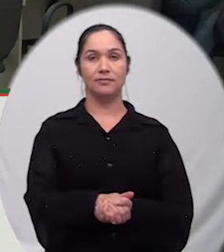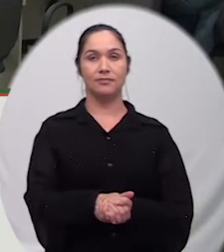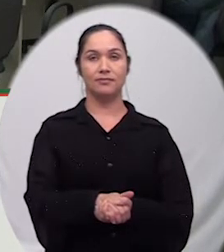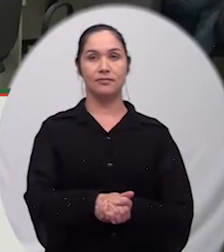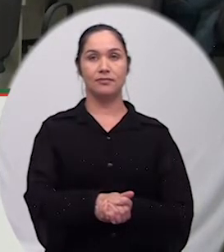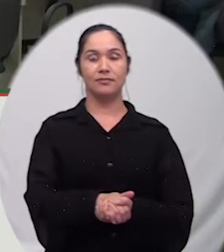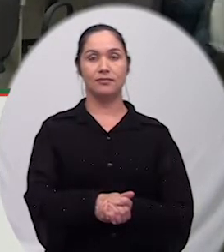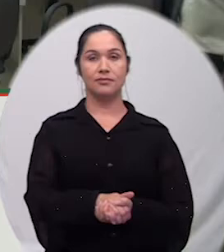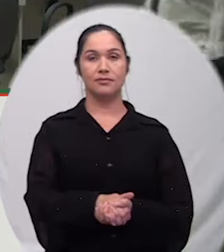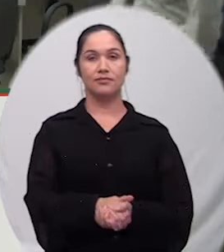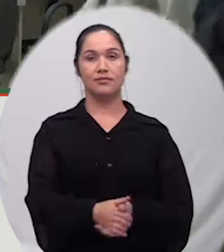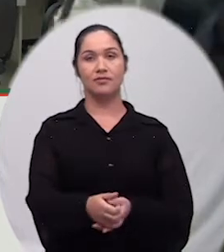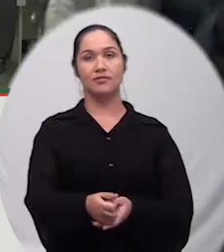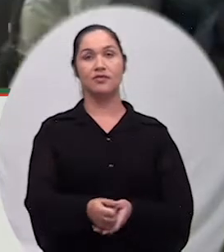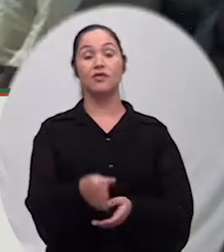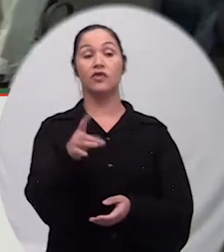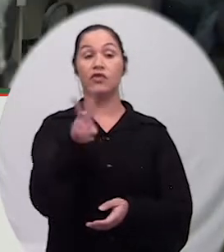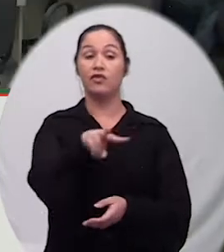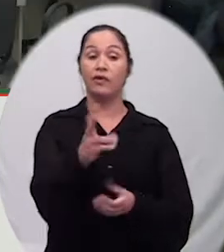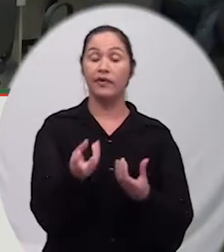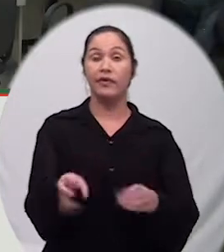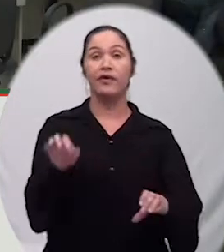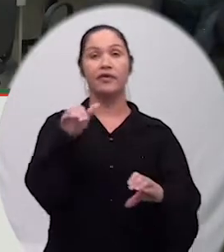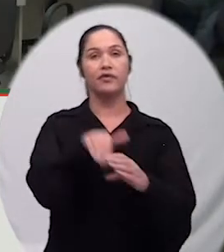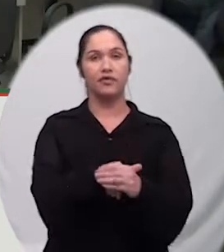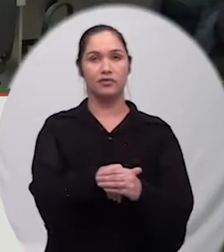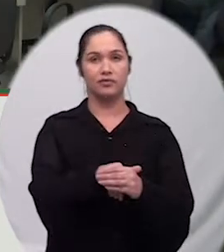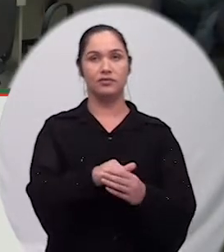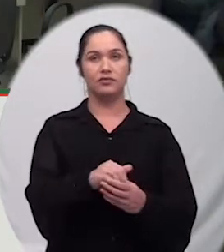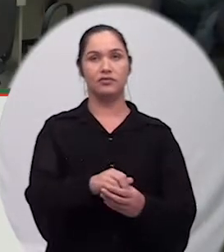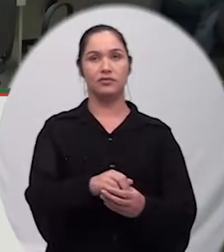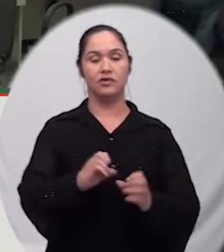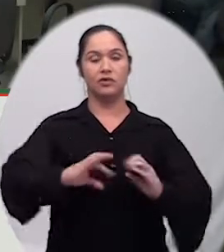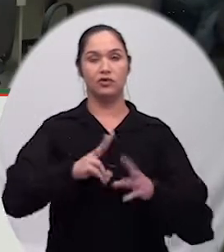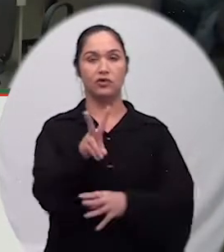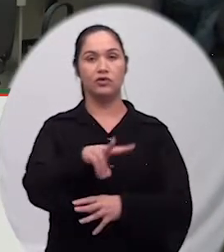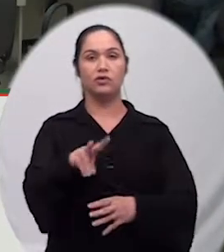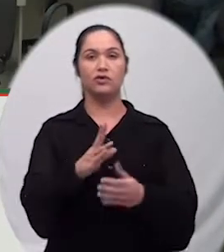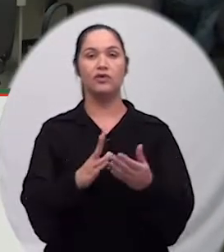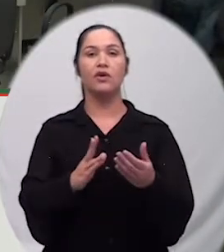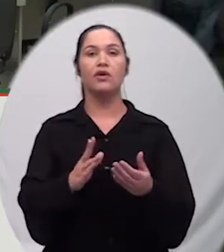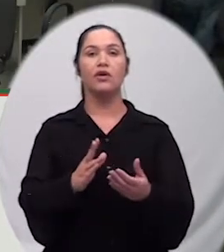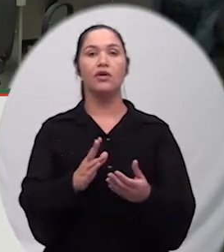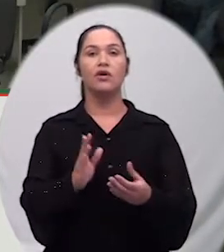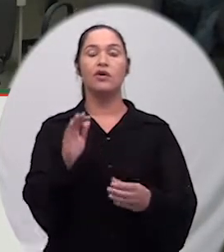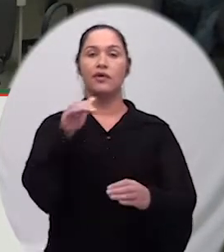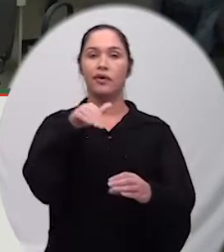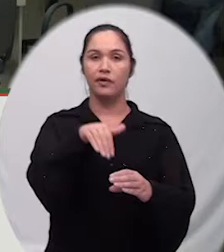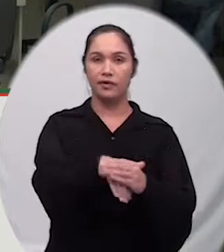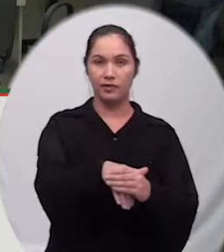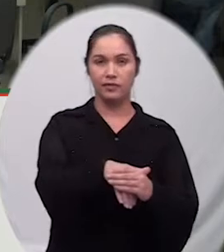Os contrários se manifestem, os favoráveis permaneçam como estão. Aprovado por unanimidade.